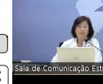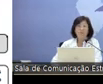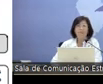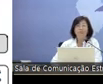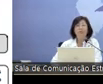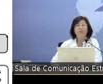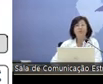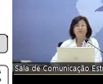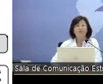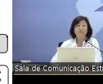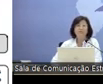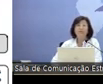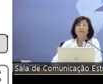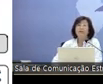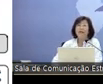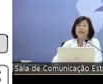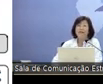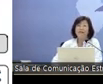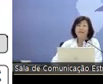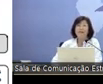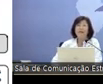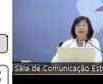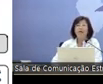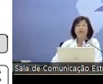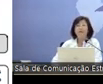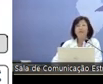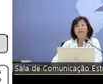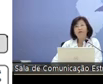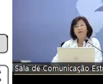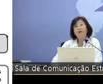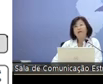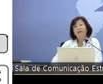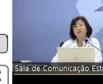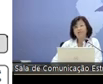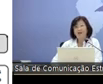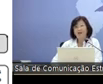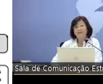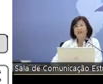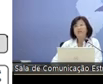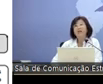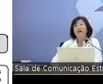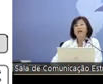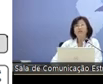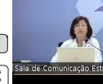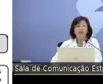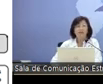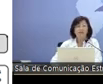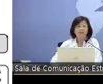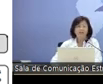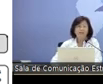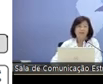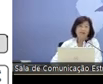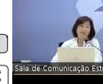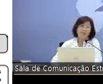sorologia é positiva para AIDS agora se for caso de AIDS aí